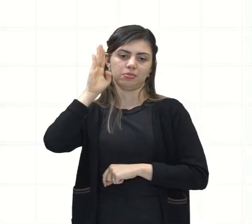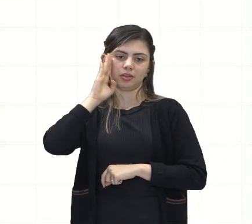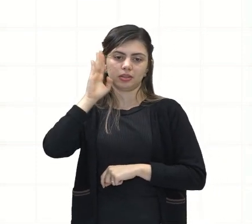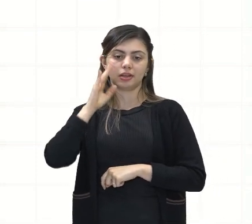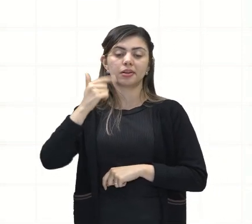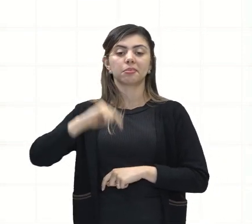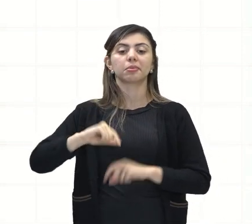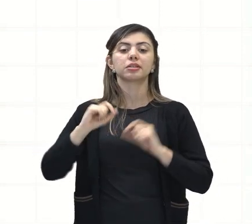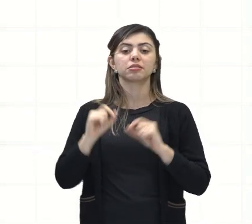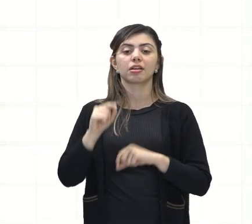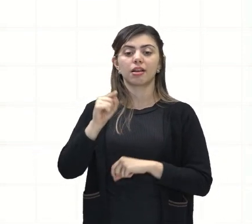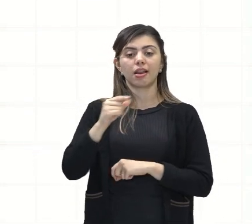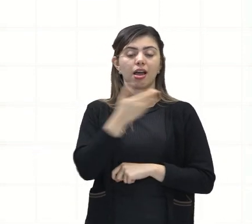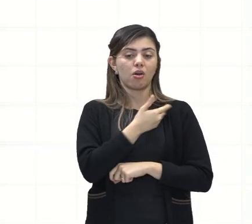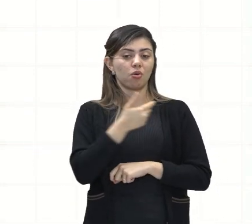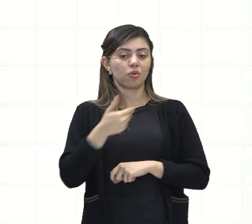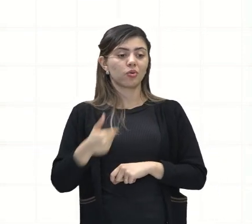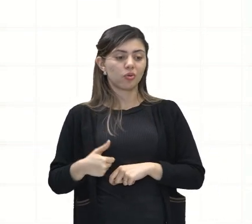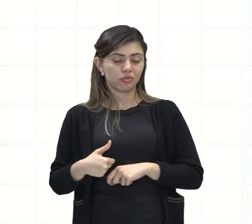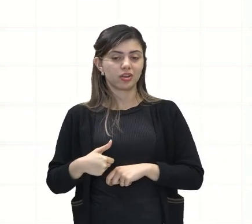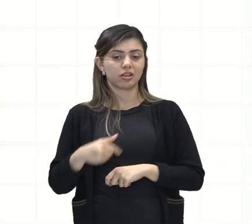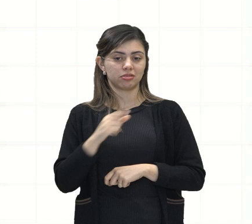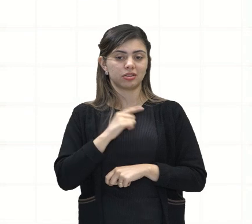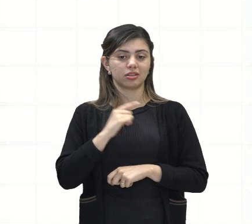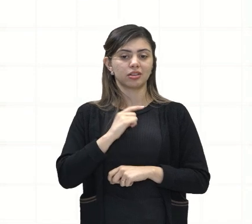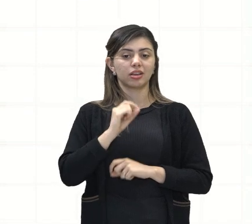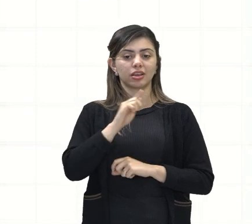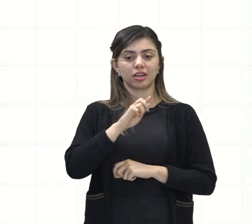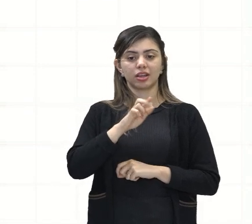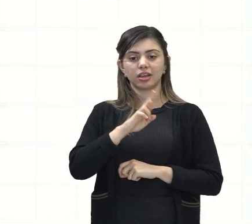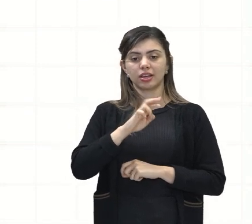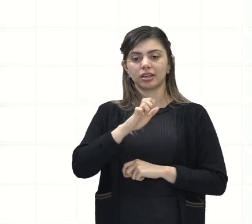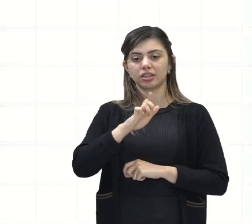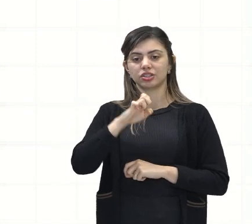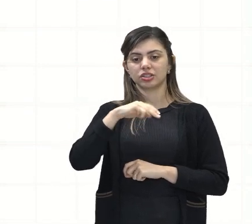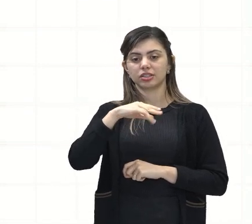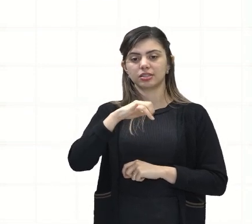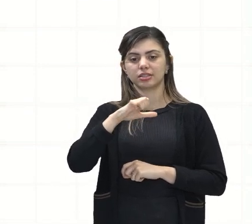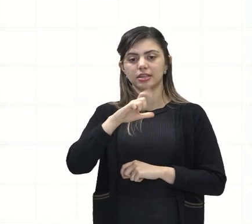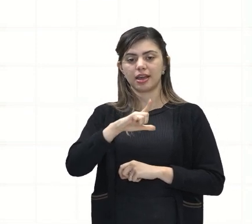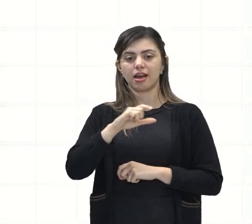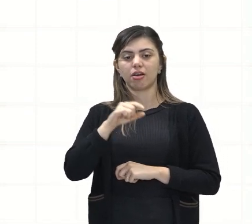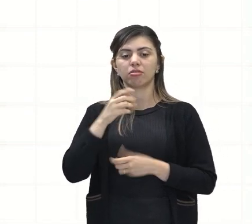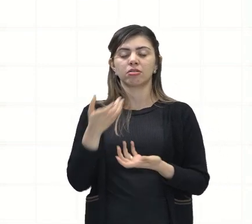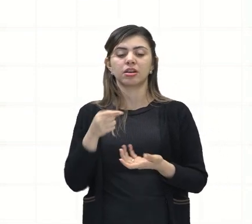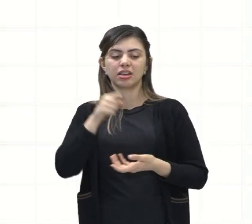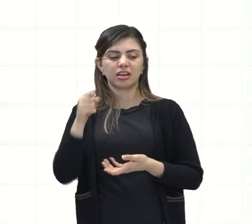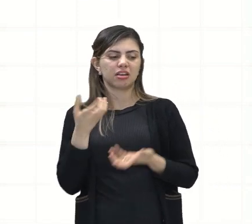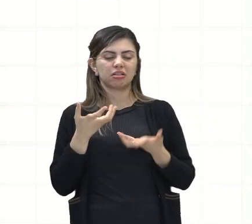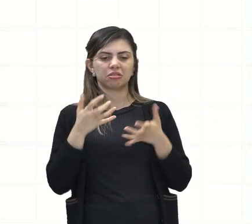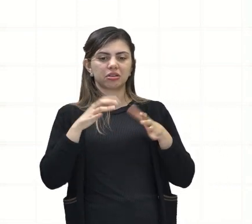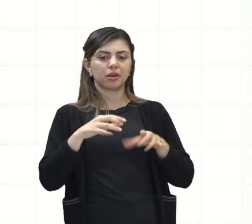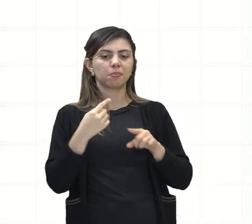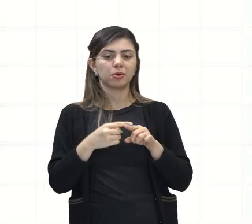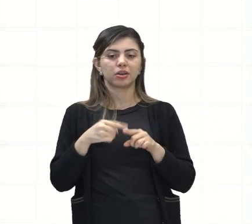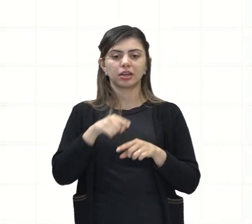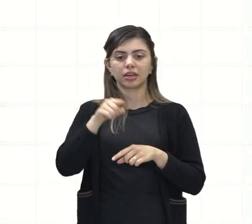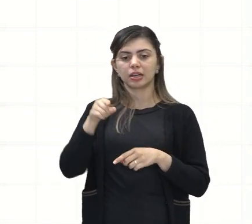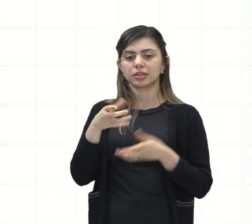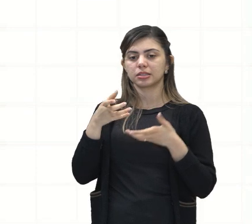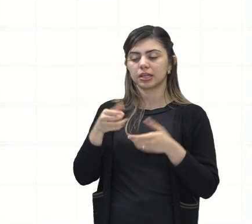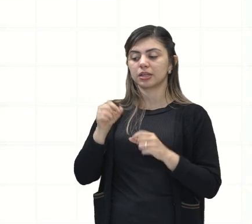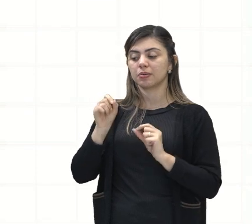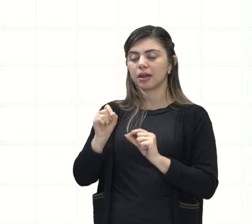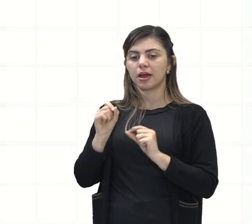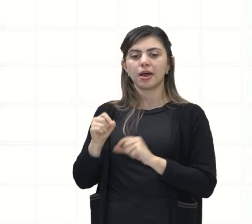e a insatisfação com o governo regencial, que queria enviá-los para resolver conflitos populares no sul